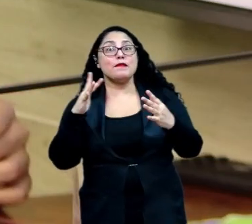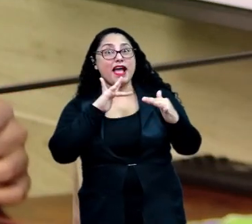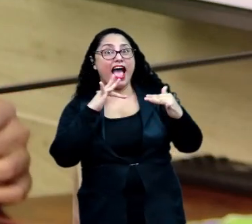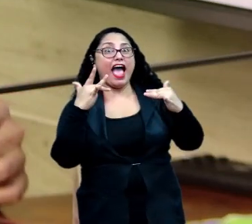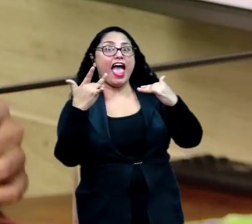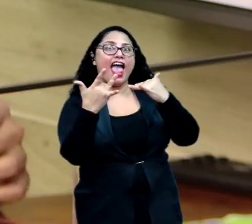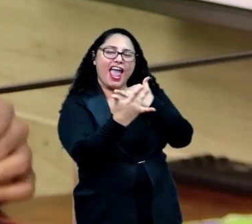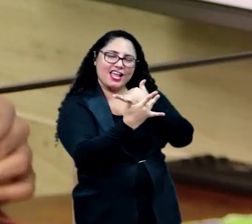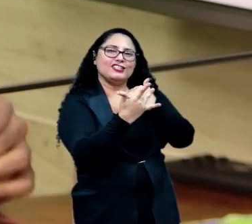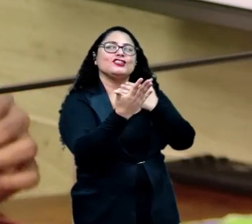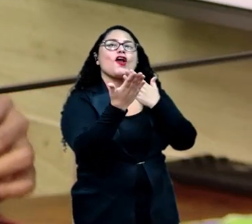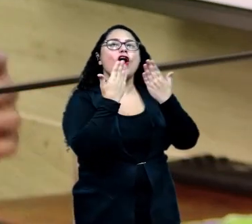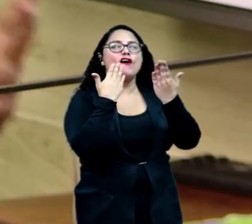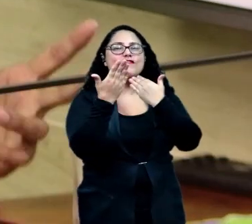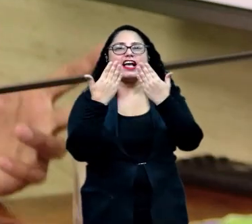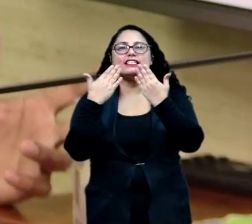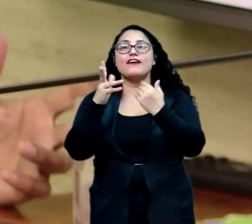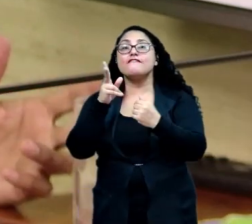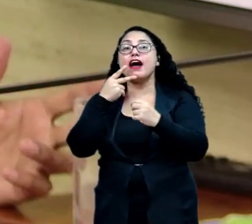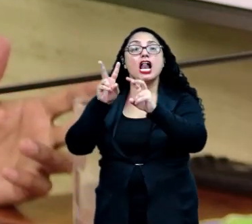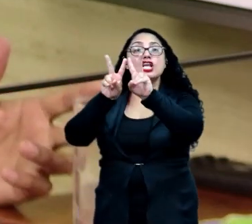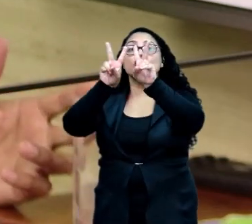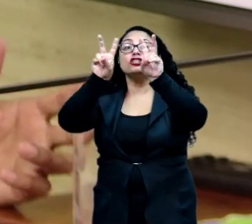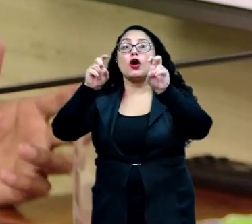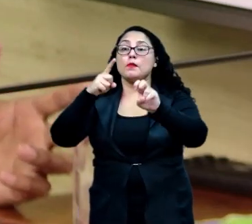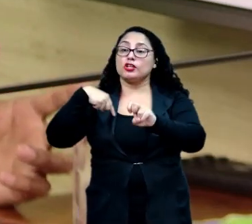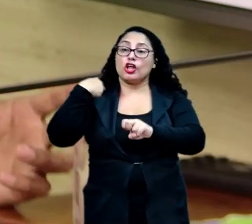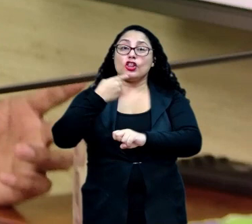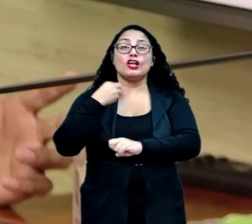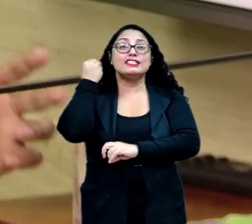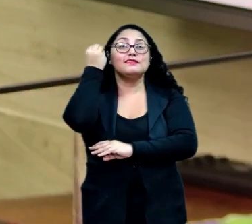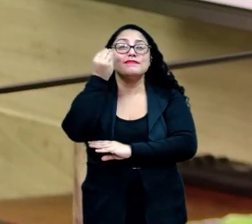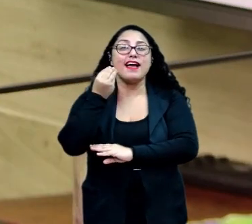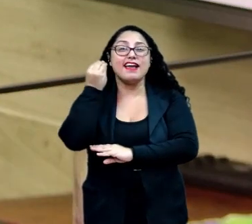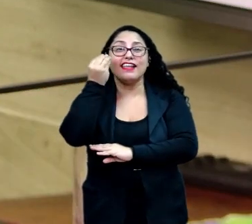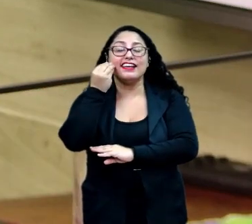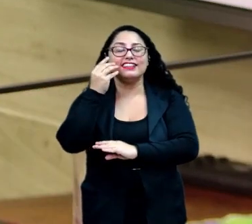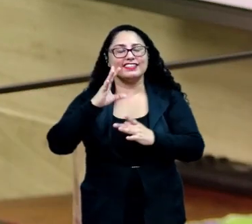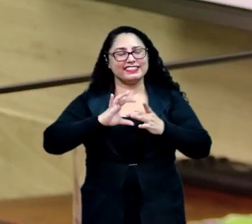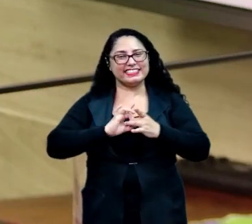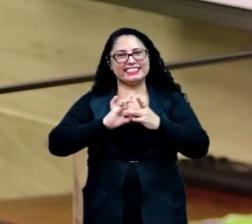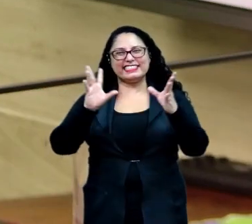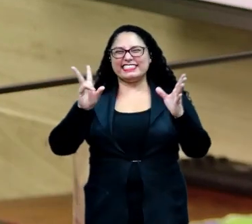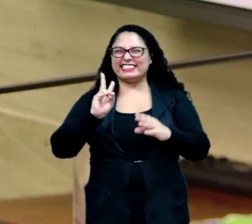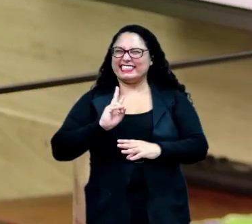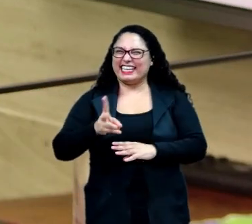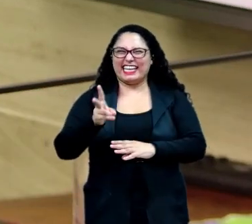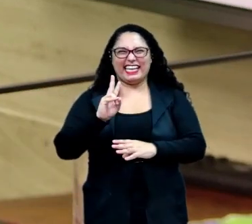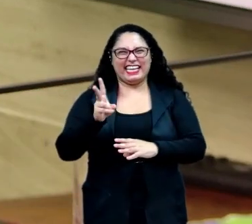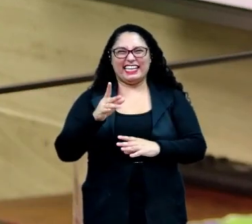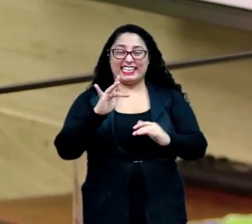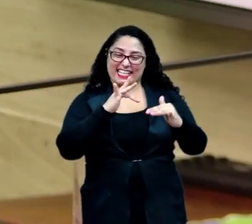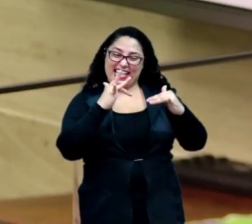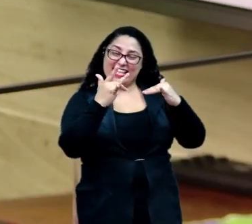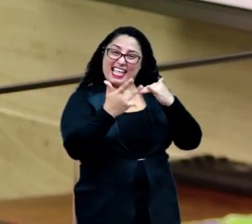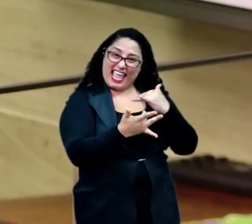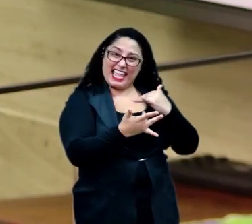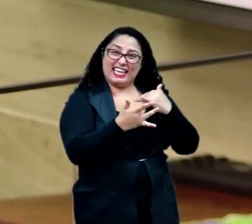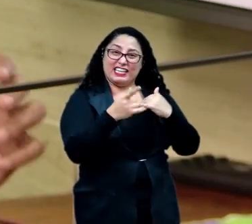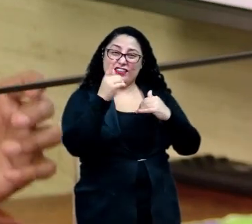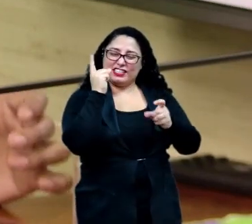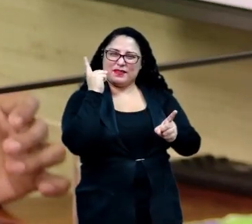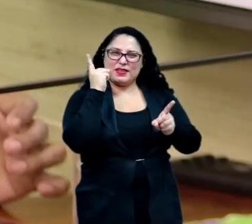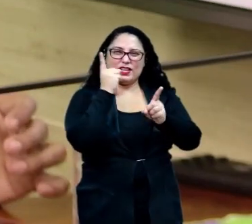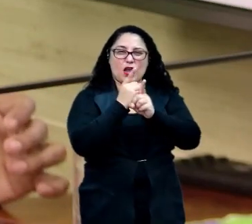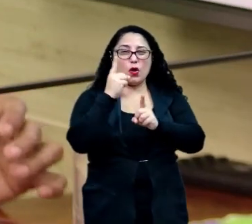sociais conversar, fale sobre as nossas vivências. E eu estou à disposição sempre. Nas minhas redes sociais você me